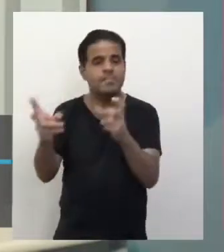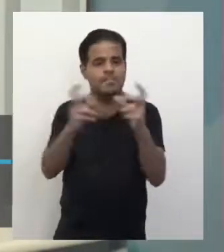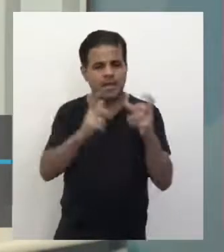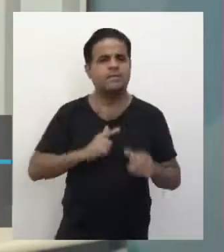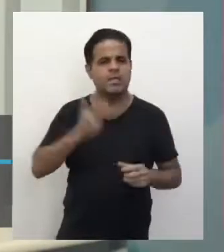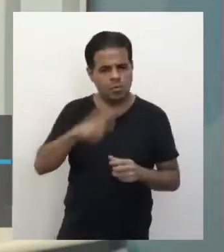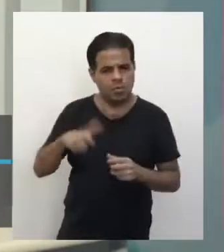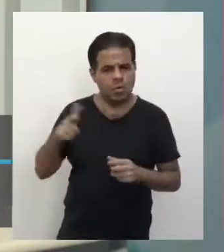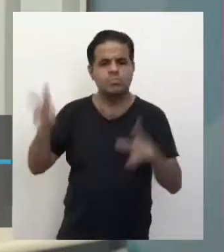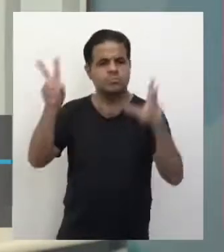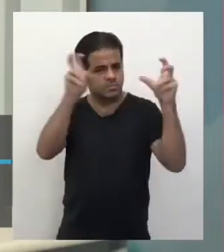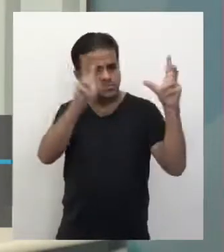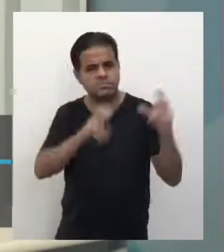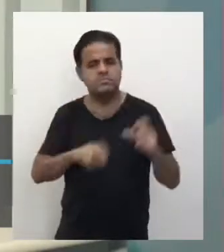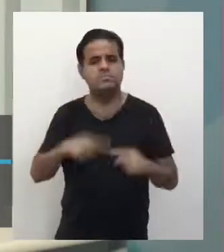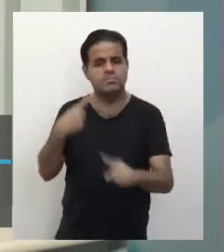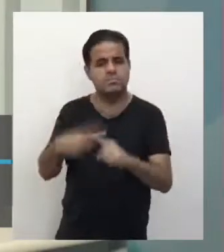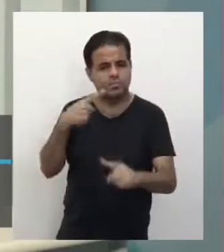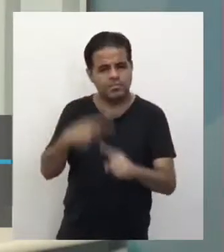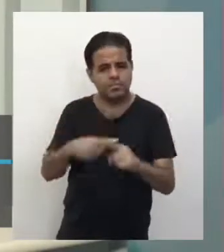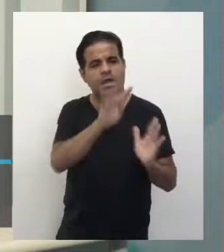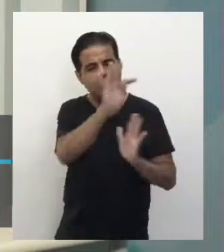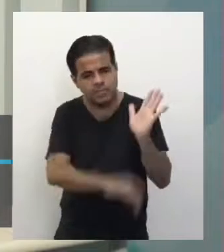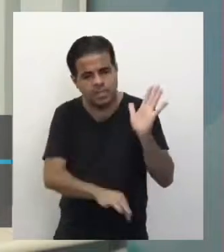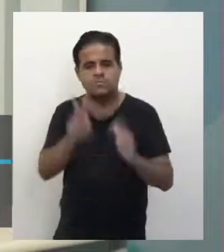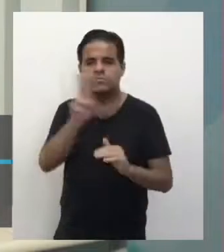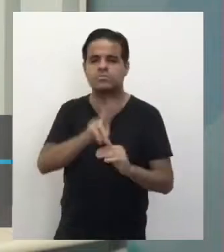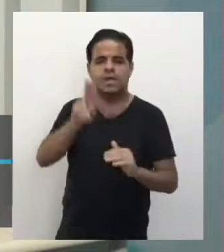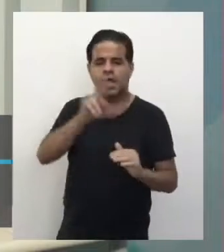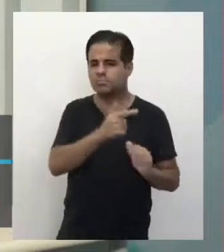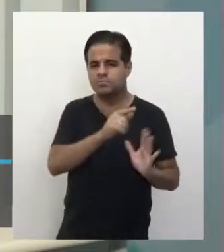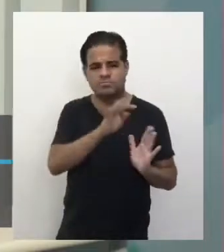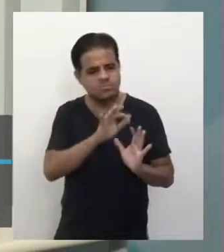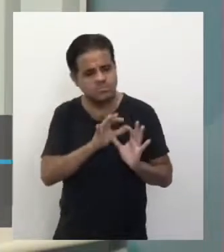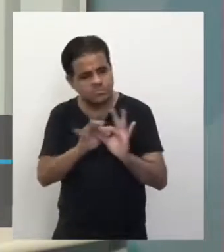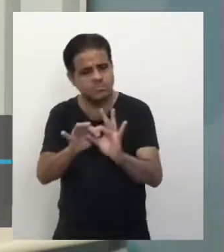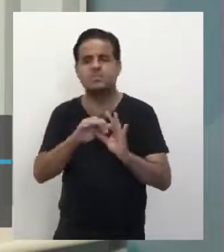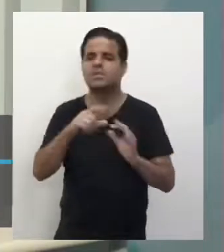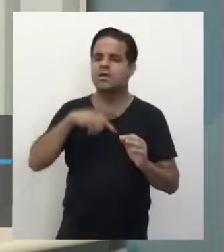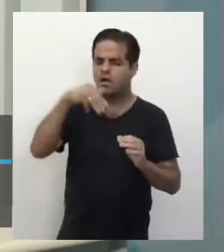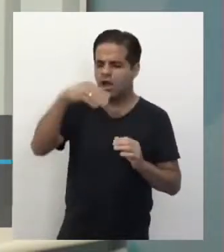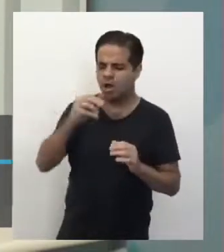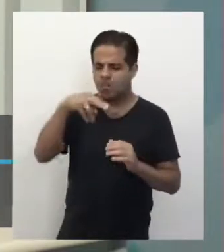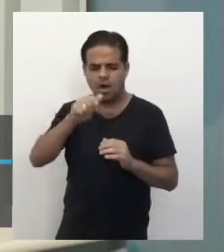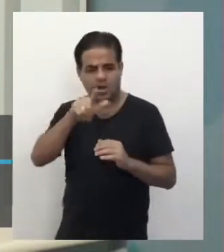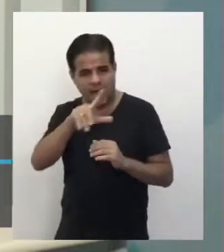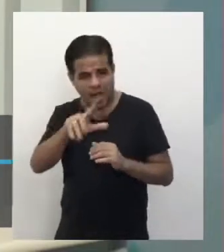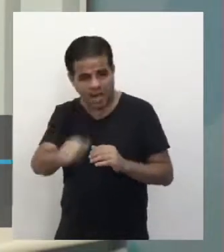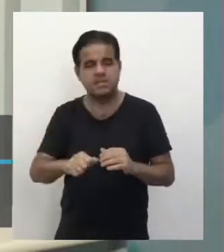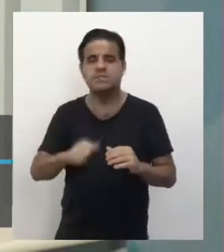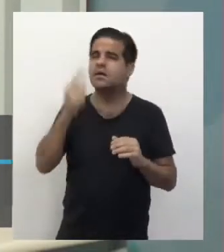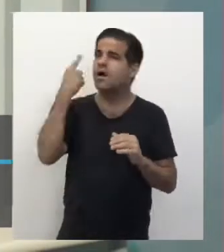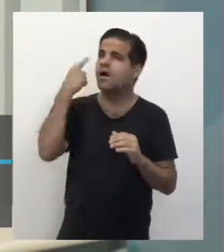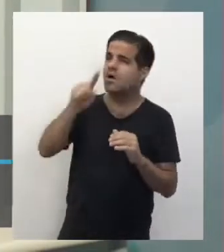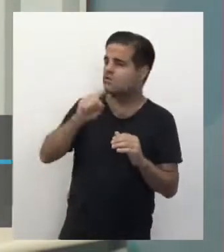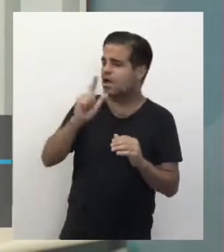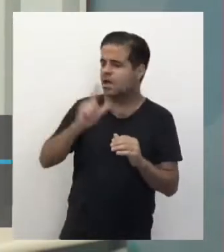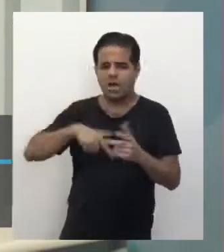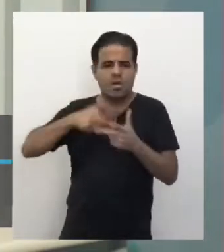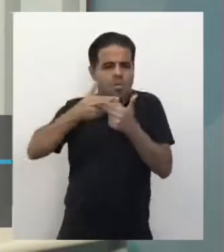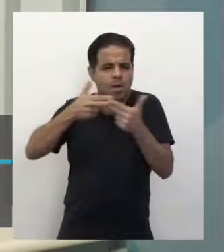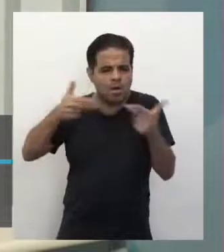outras versões, né? Porque um texto que eles usaram muito é intertextualidade. Tem Mona Lisa no sentido que eu vi, assim, até uma